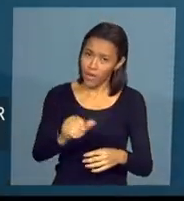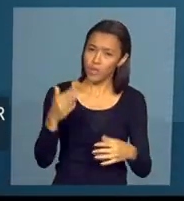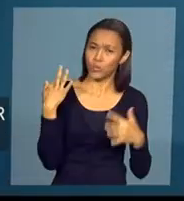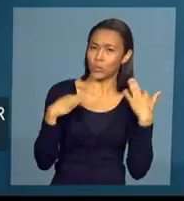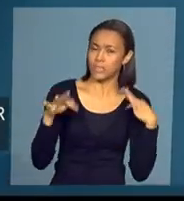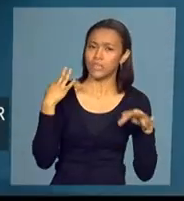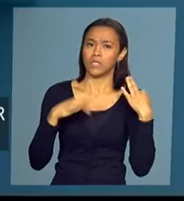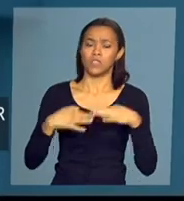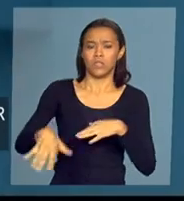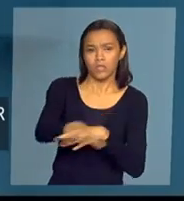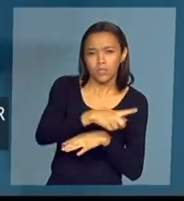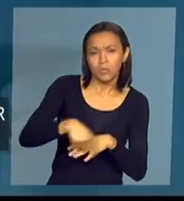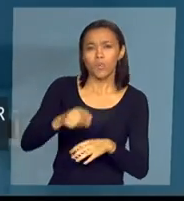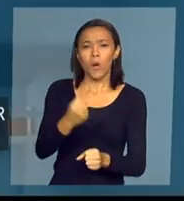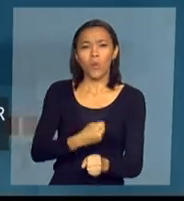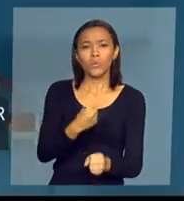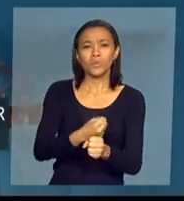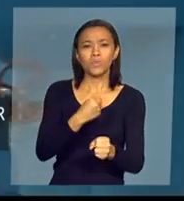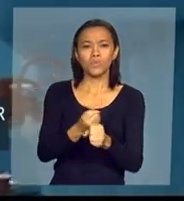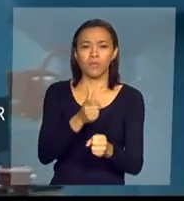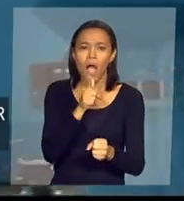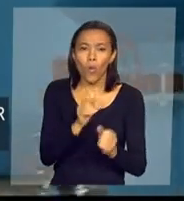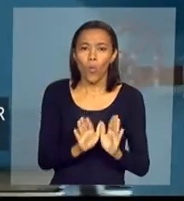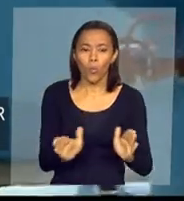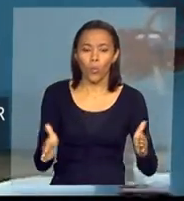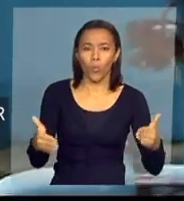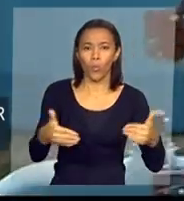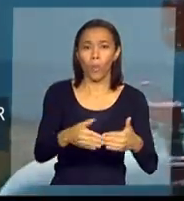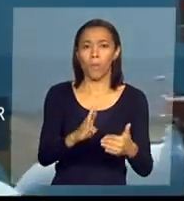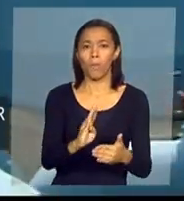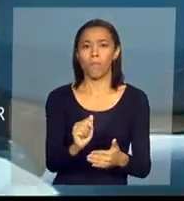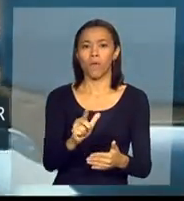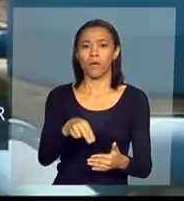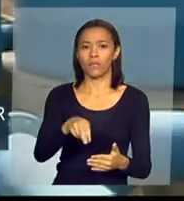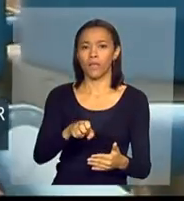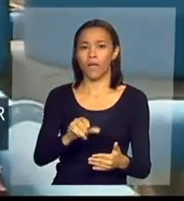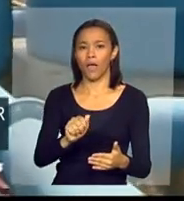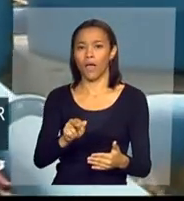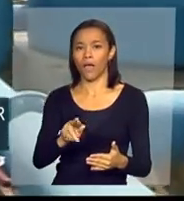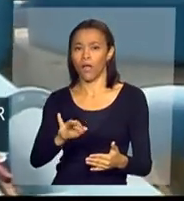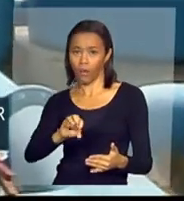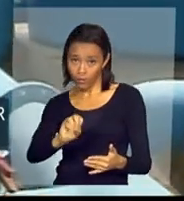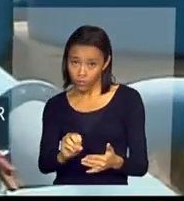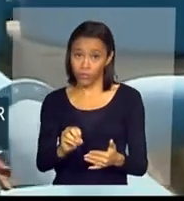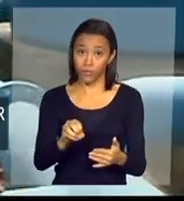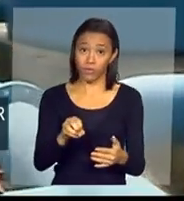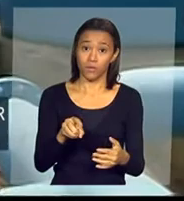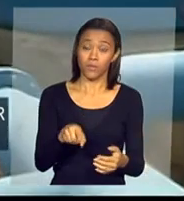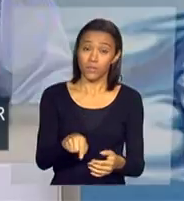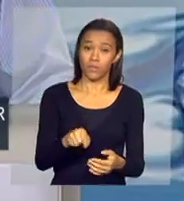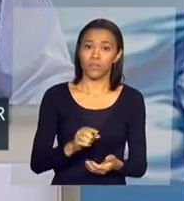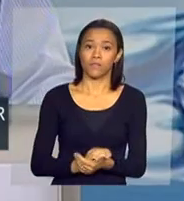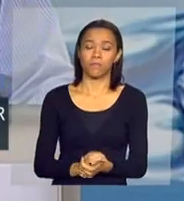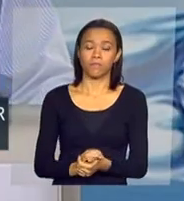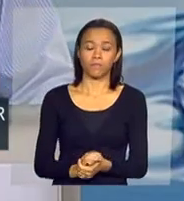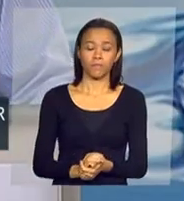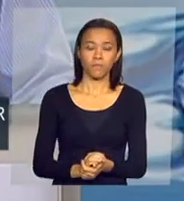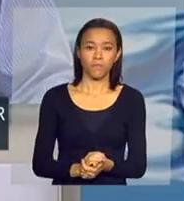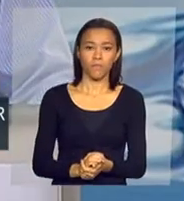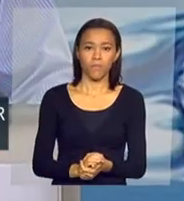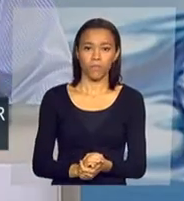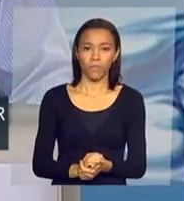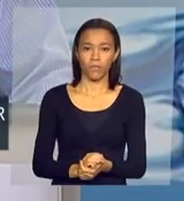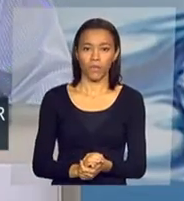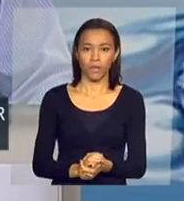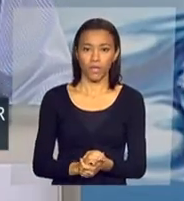com a construção de um balneário, que seria possível com o tapamento do cais a céu aberto ali